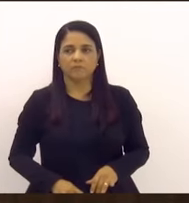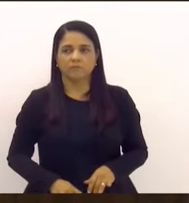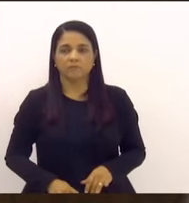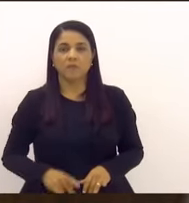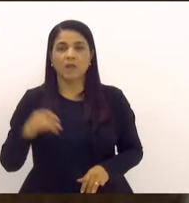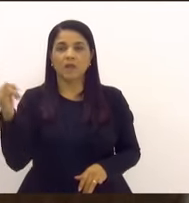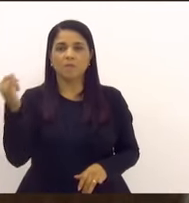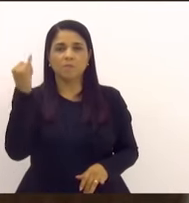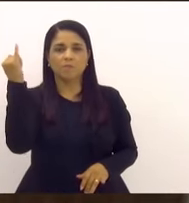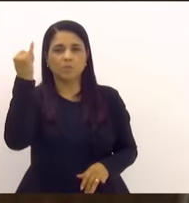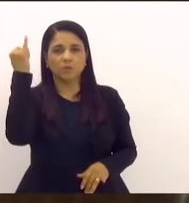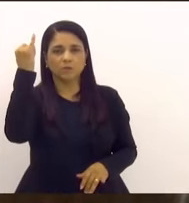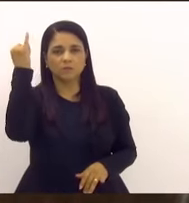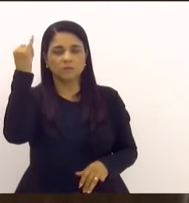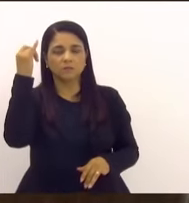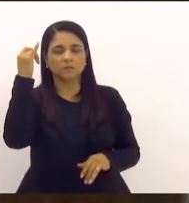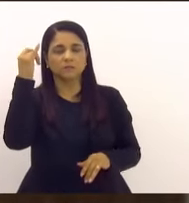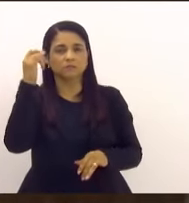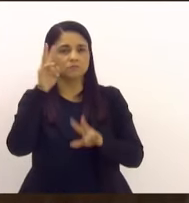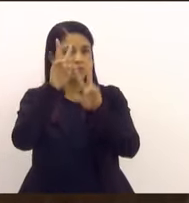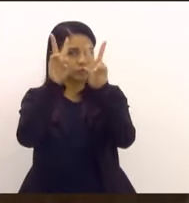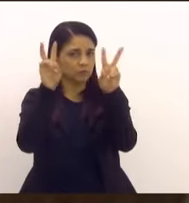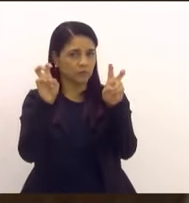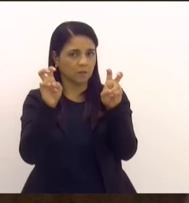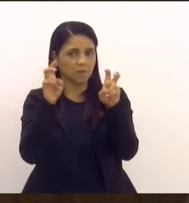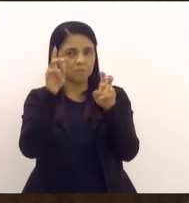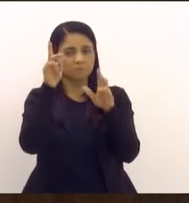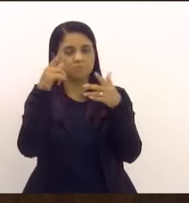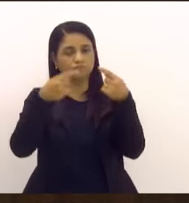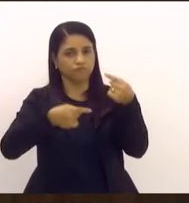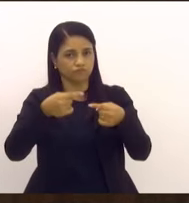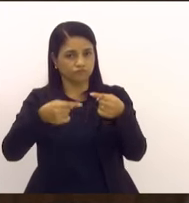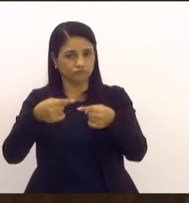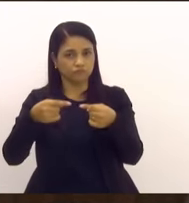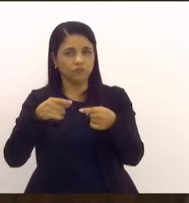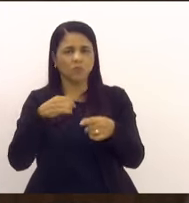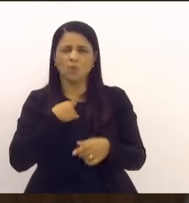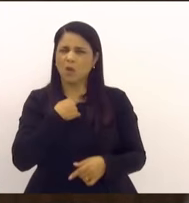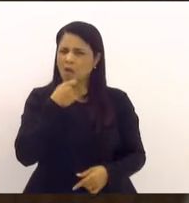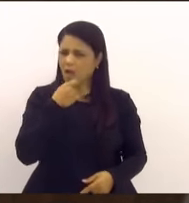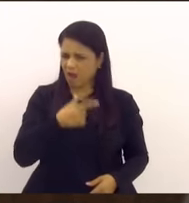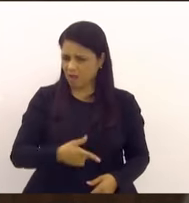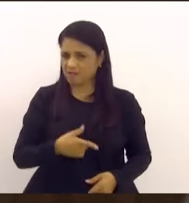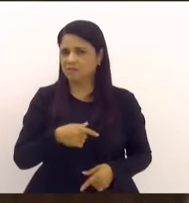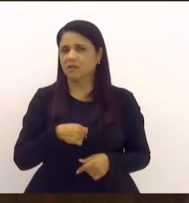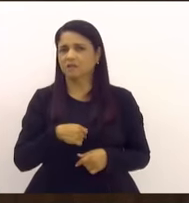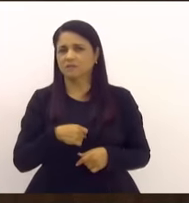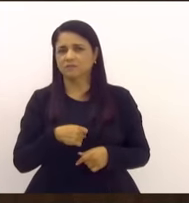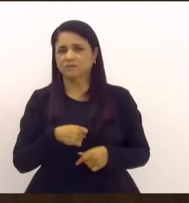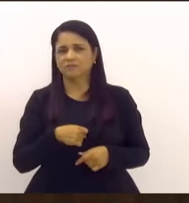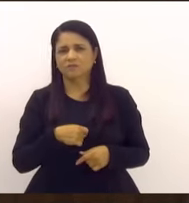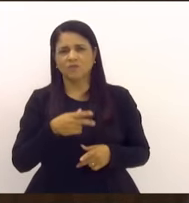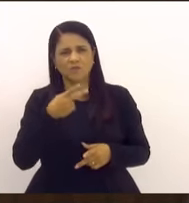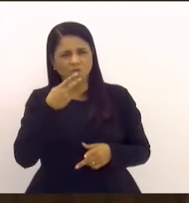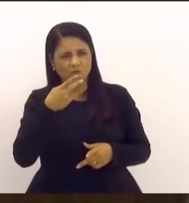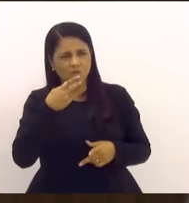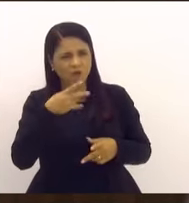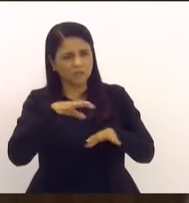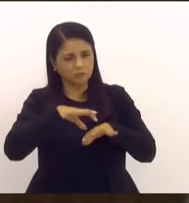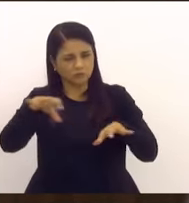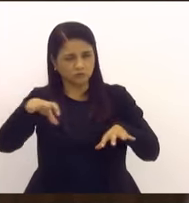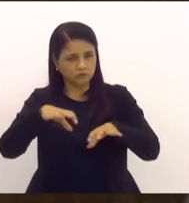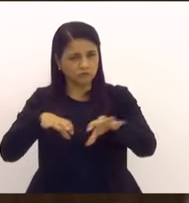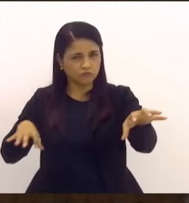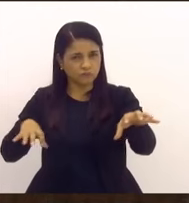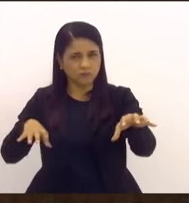da importância da matéria, porque eu acho engraçado que muitos falam em divisão e